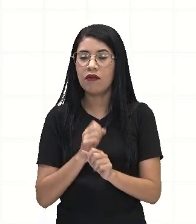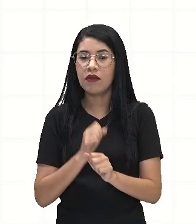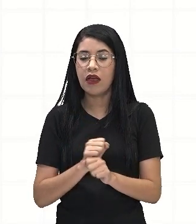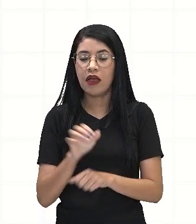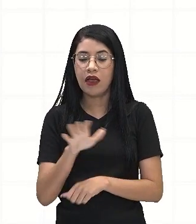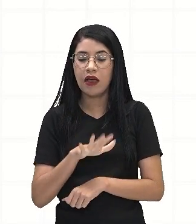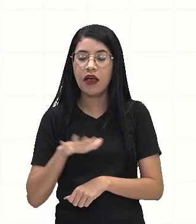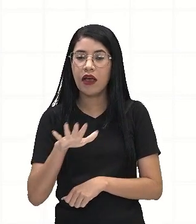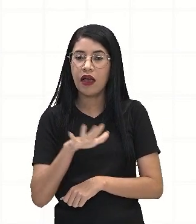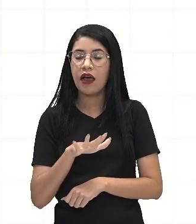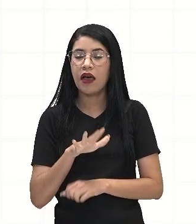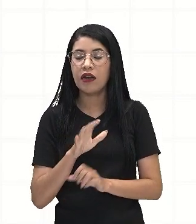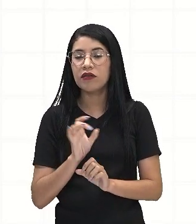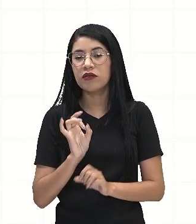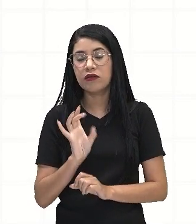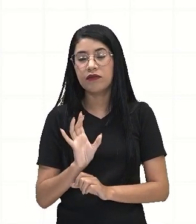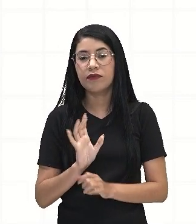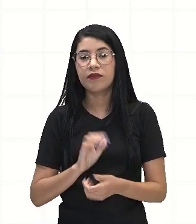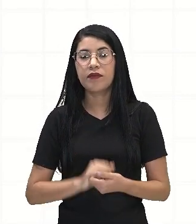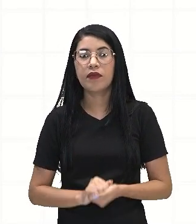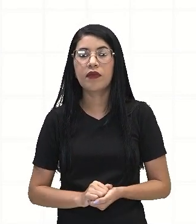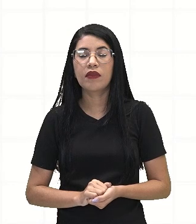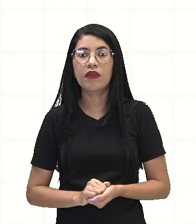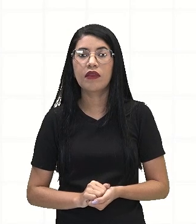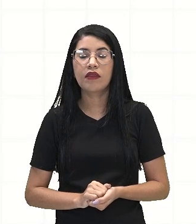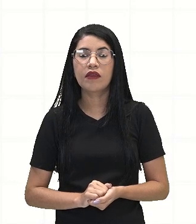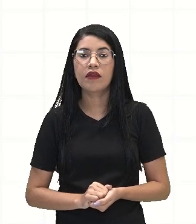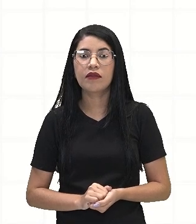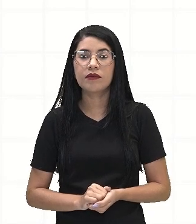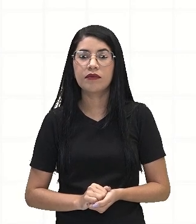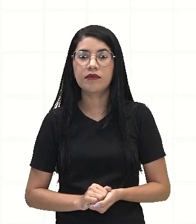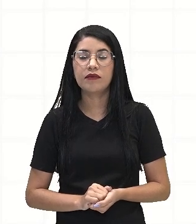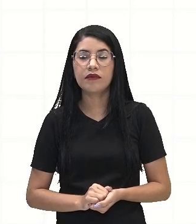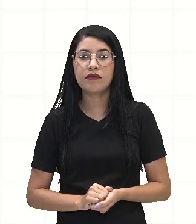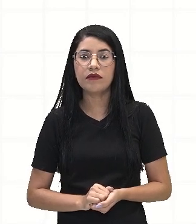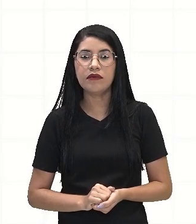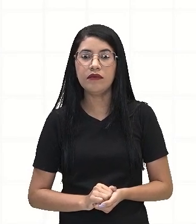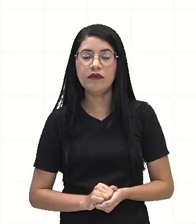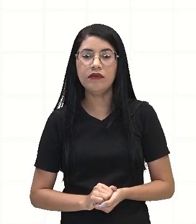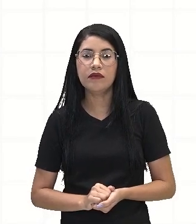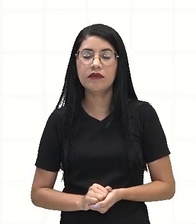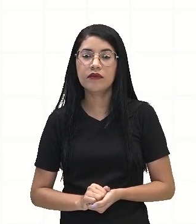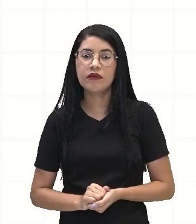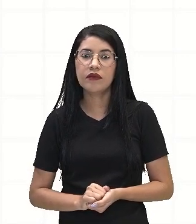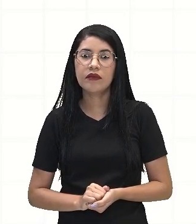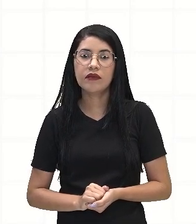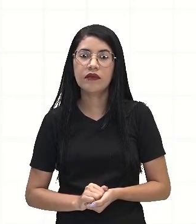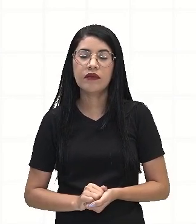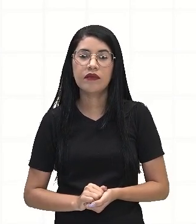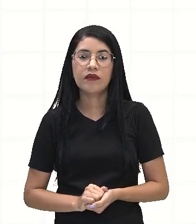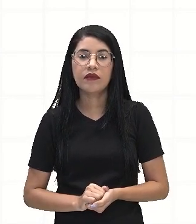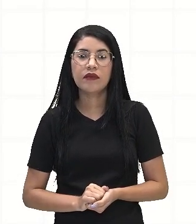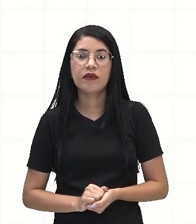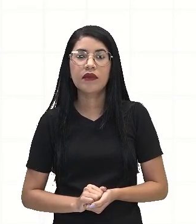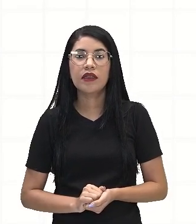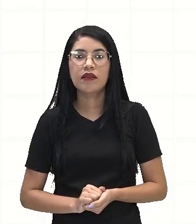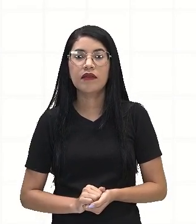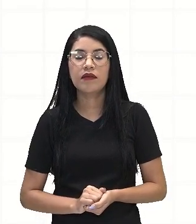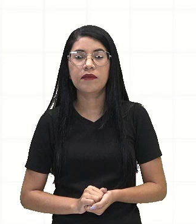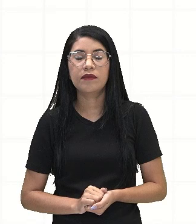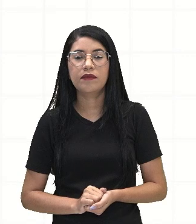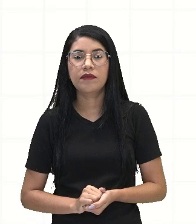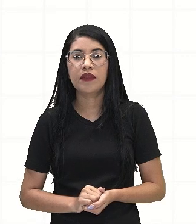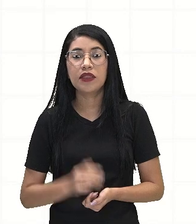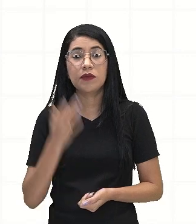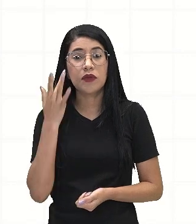né, a superfície necessária para colocar esse bloco, por exemplo, no chão. Eu só conseguiria saber disso, né? Eu